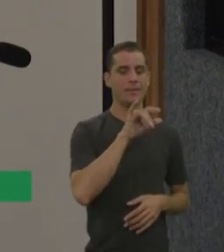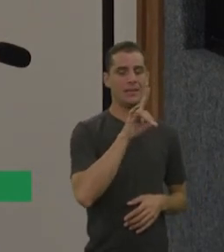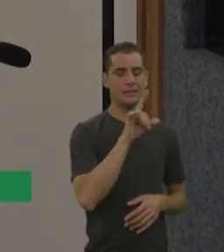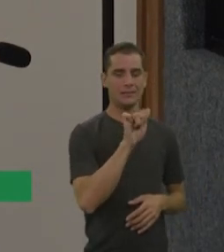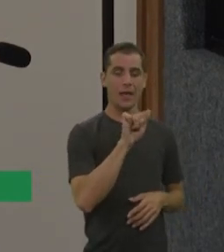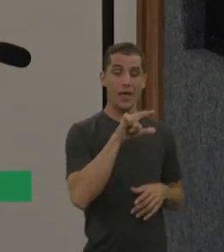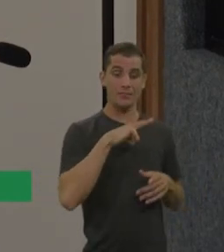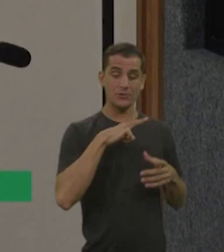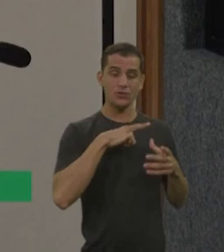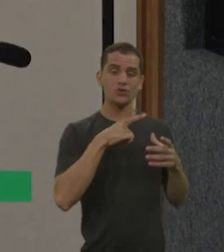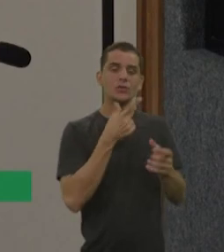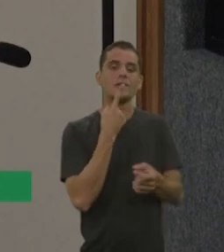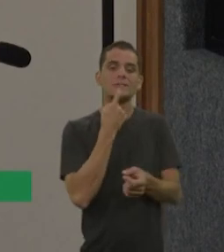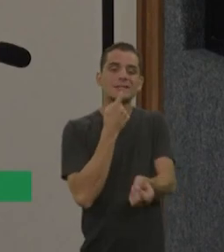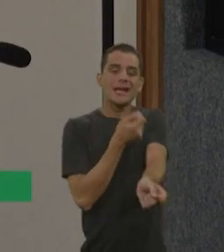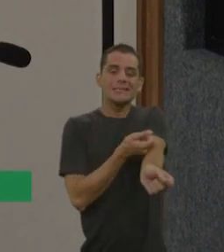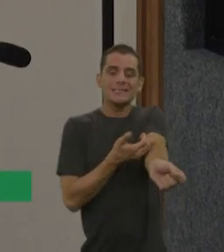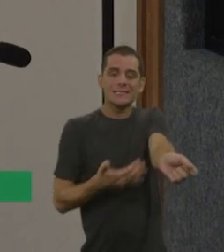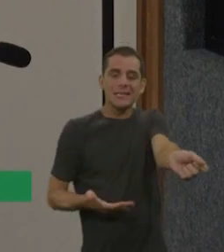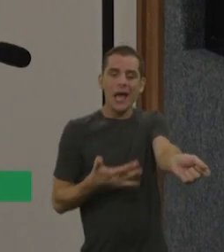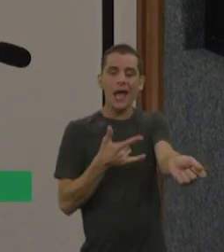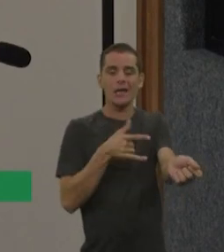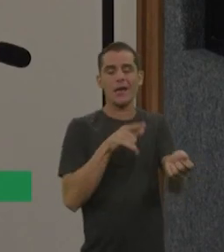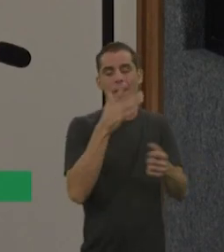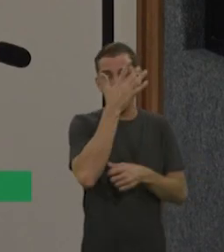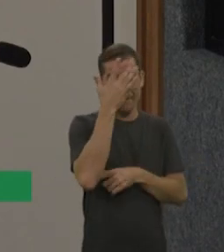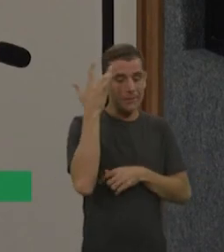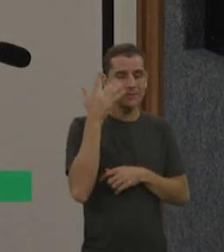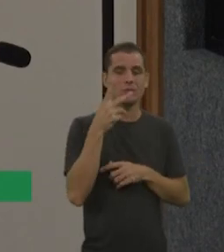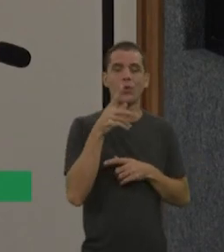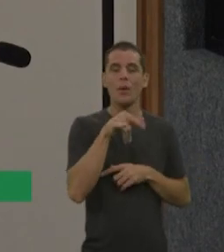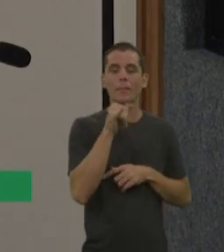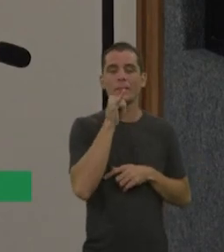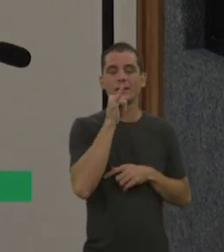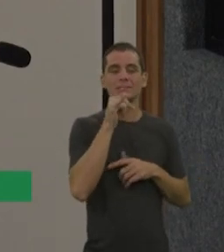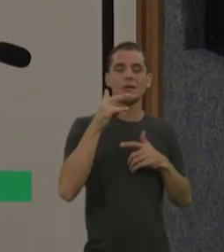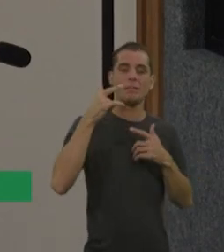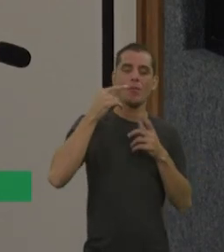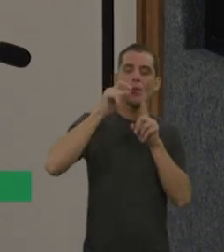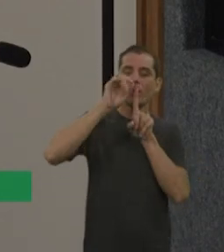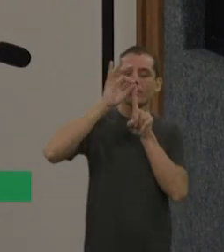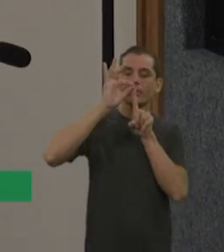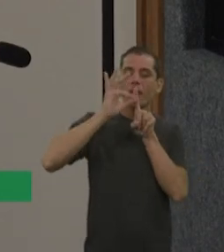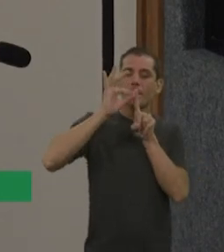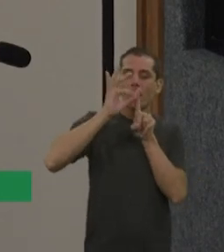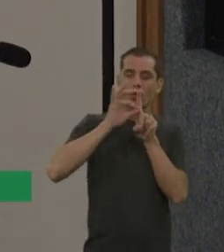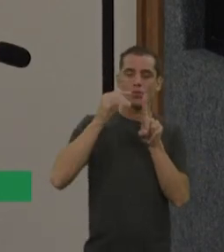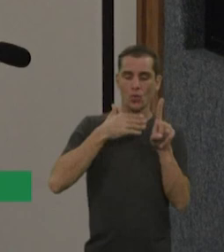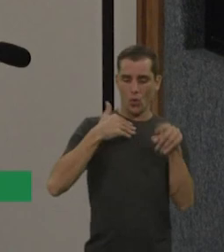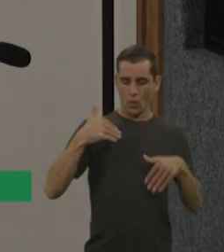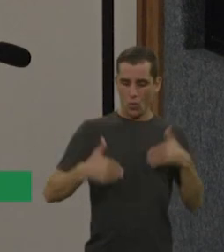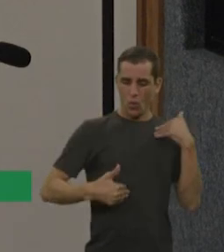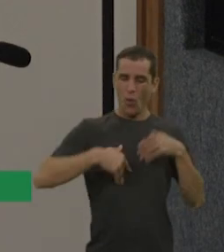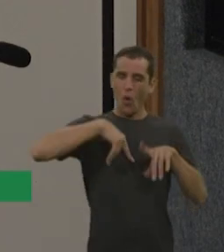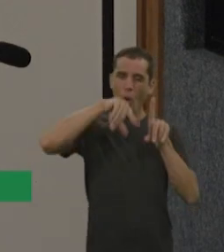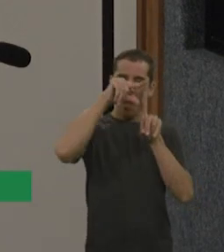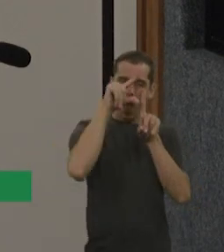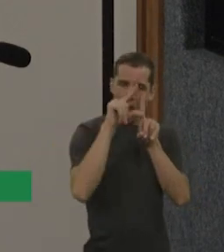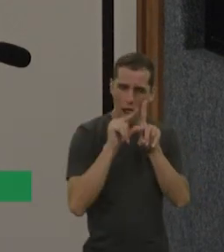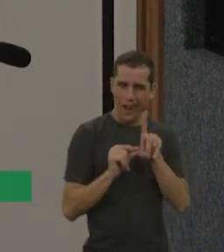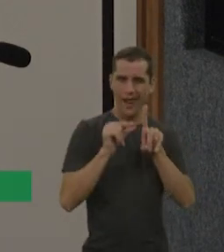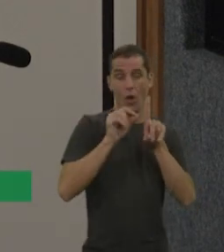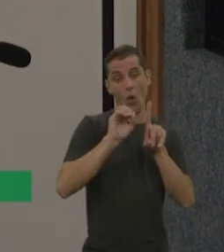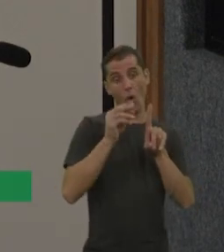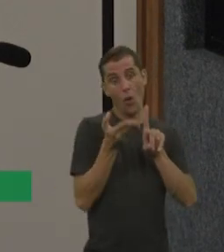grave. Então, entravam em choque anafilático, faziam febre, uma atividade inflamatória gravíssima. E aí eles viram que, se